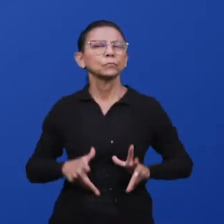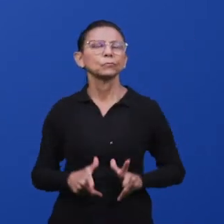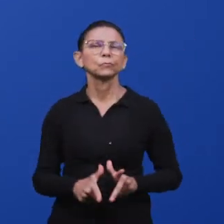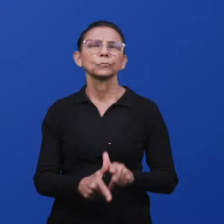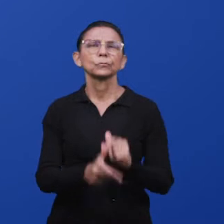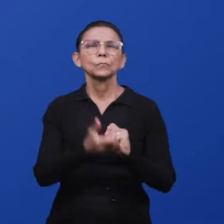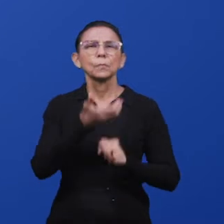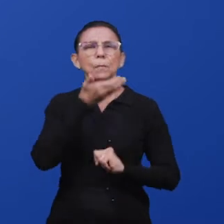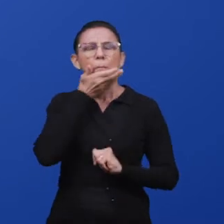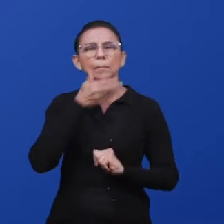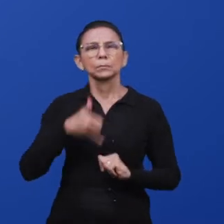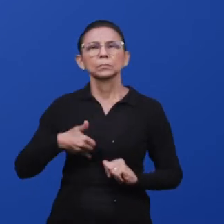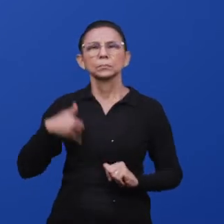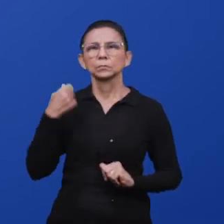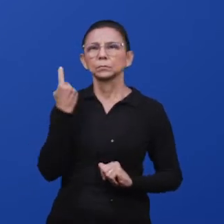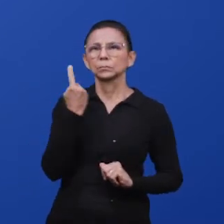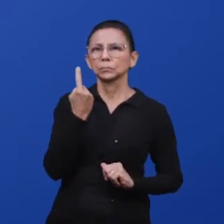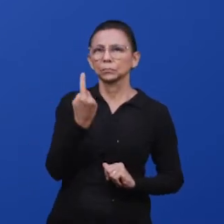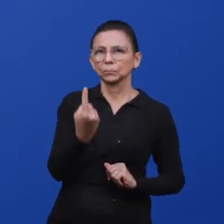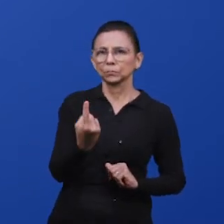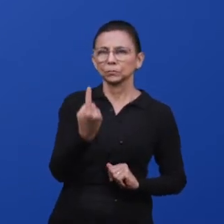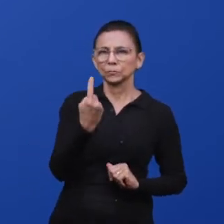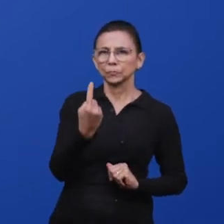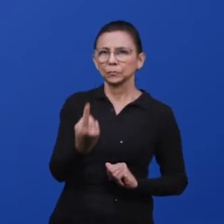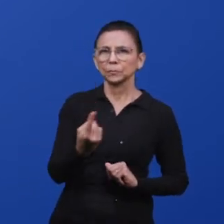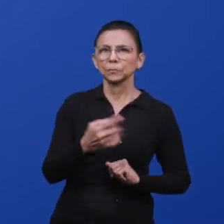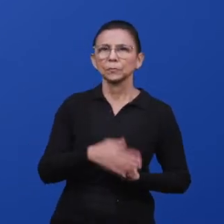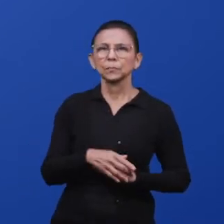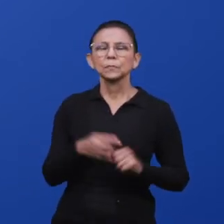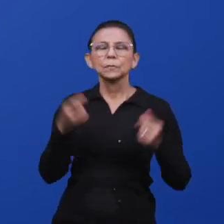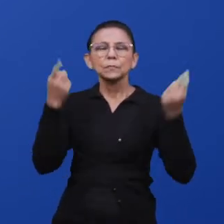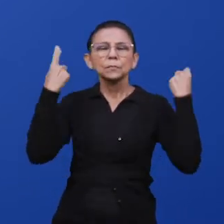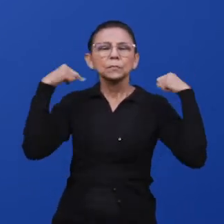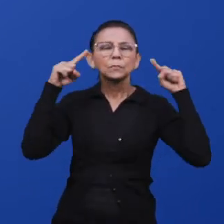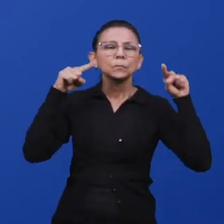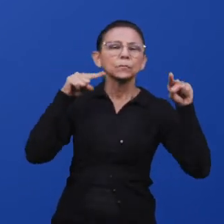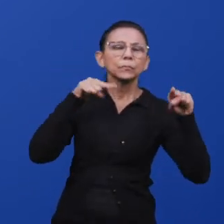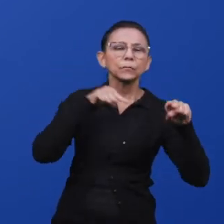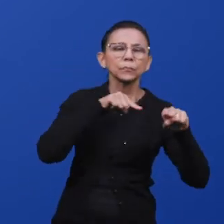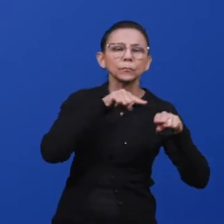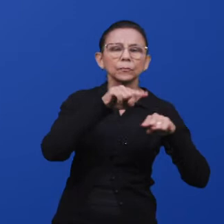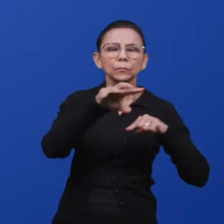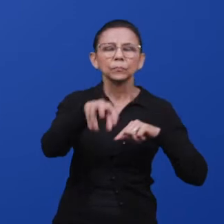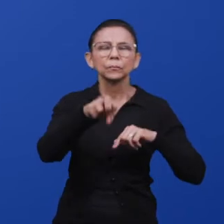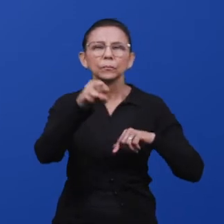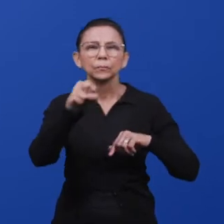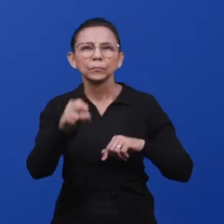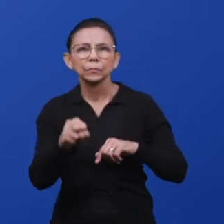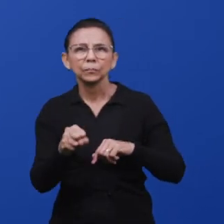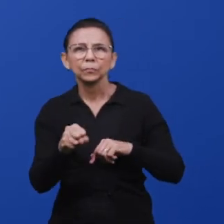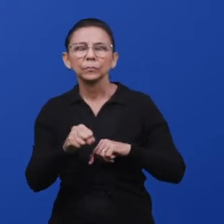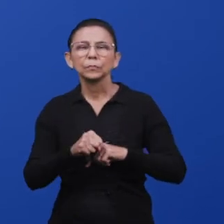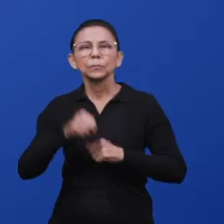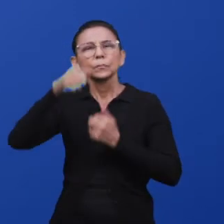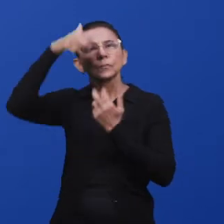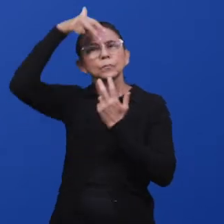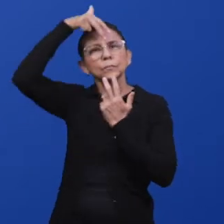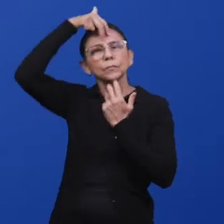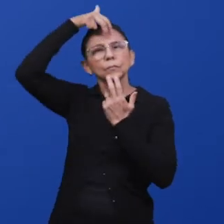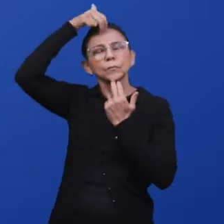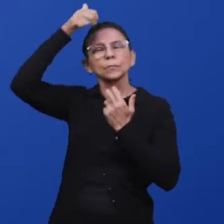um macho de 1 ano, o qual tomareis das ovelhas ou das cabras. E lá em